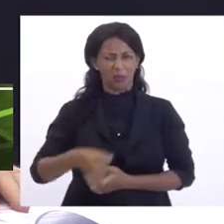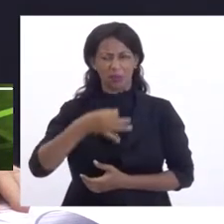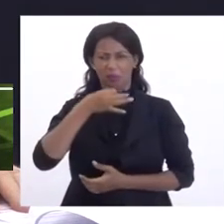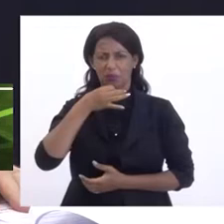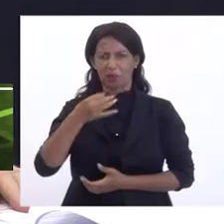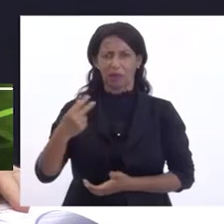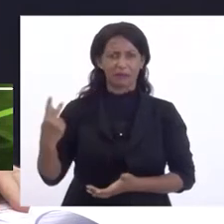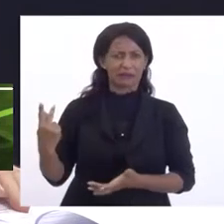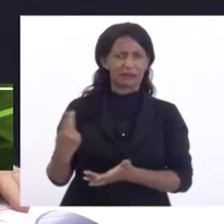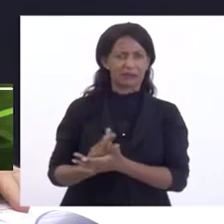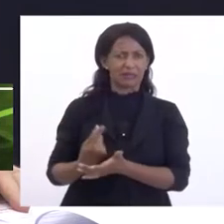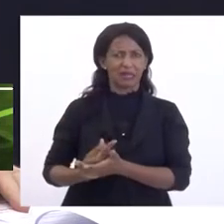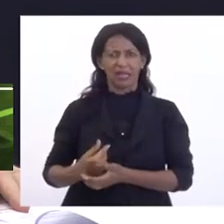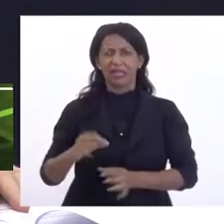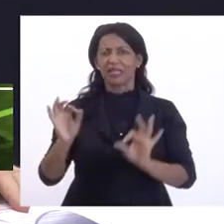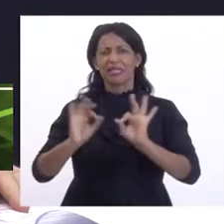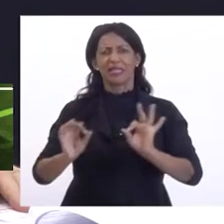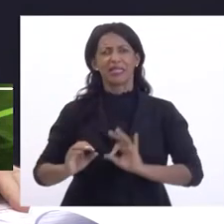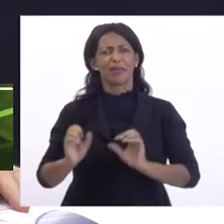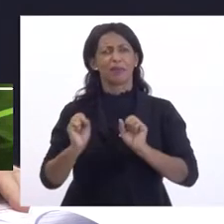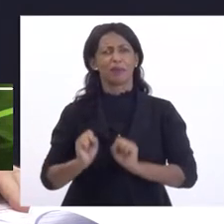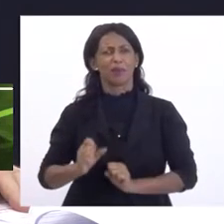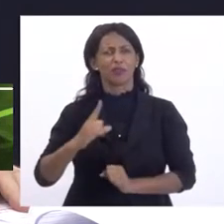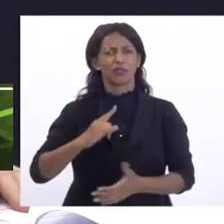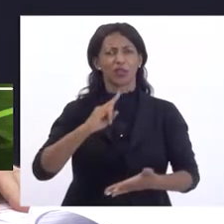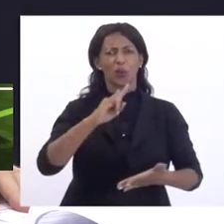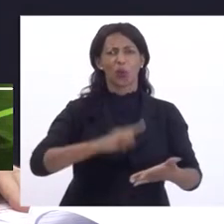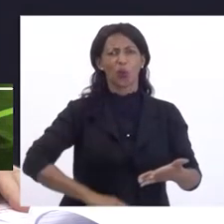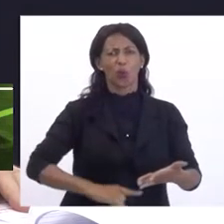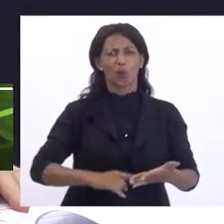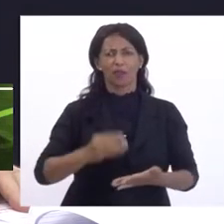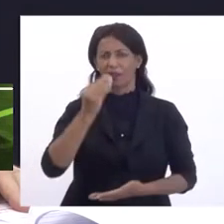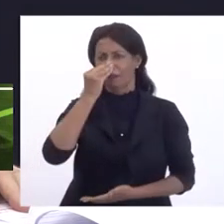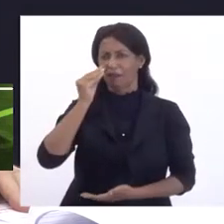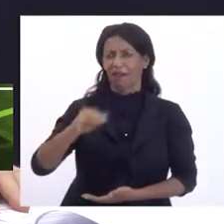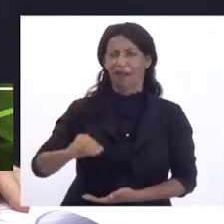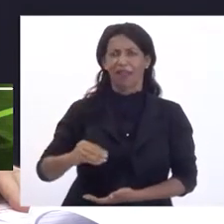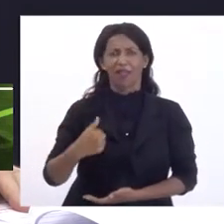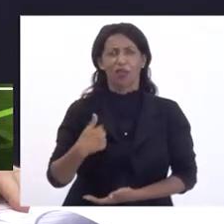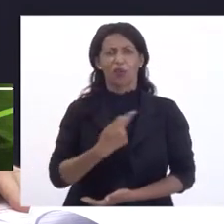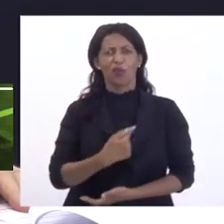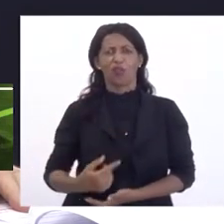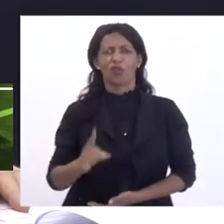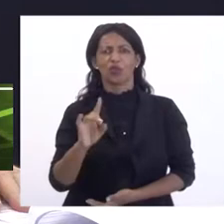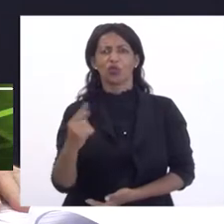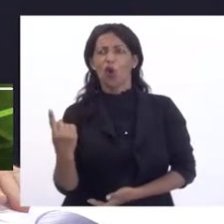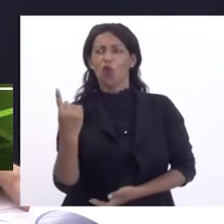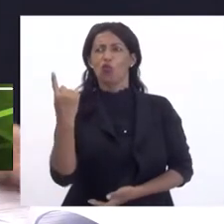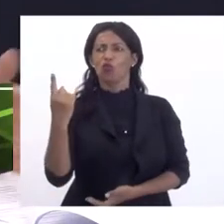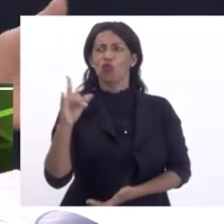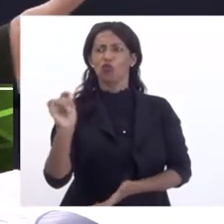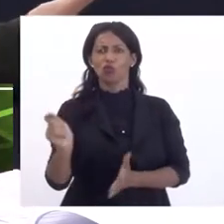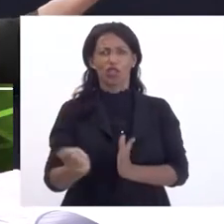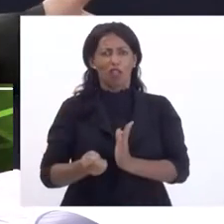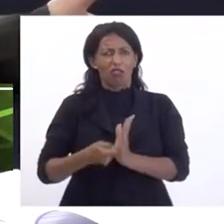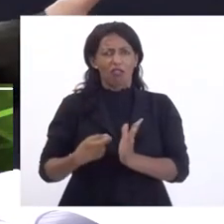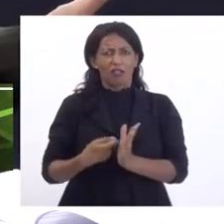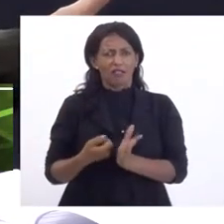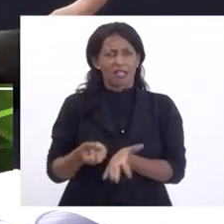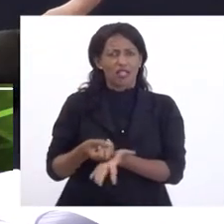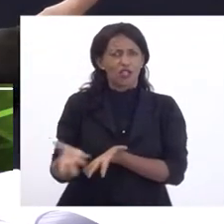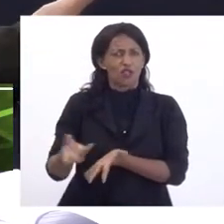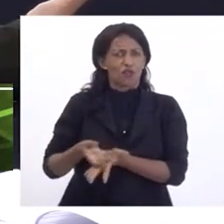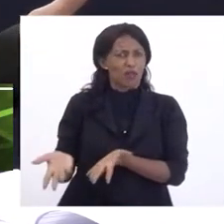Ninguém pode ter contas rejeitadas porque foi governador por um dia e não assinou ordenação de